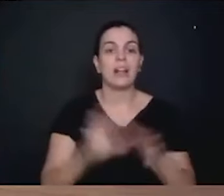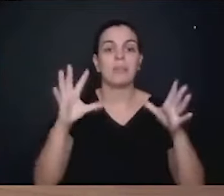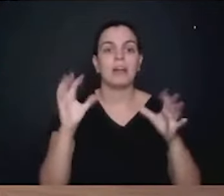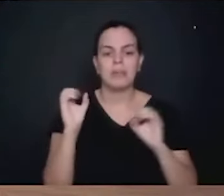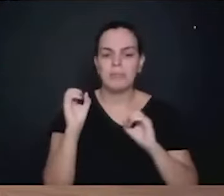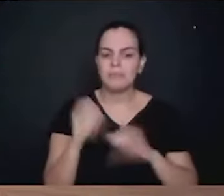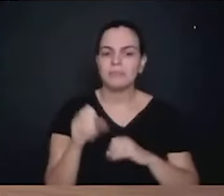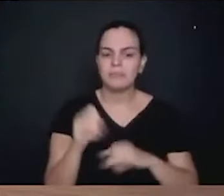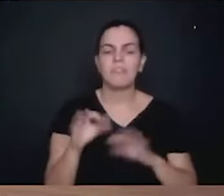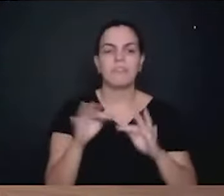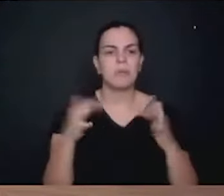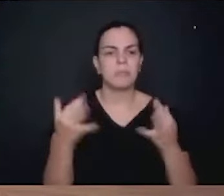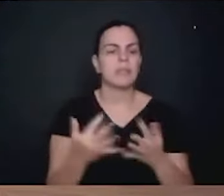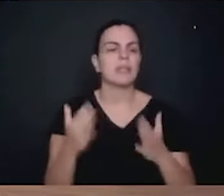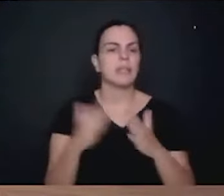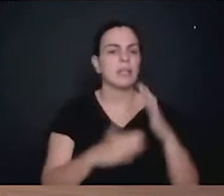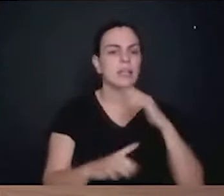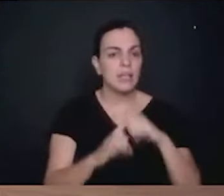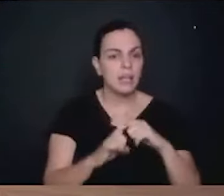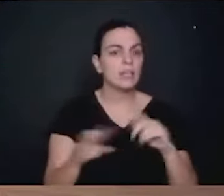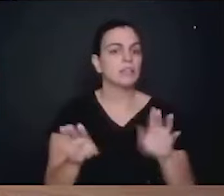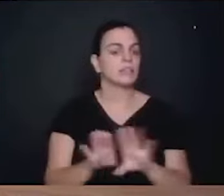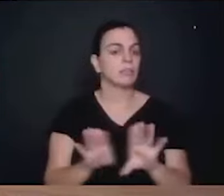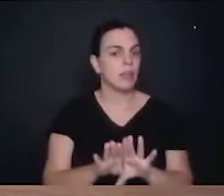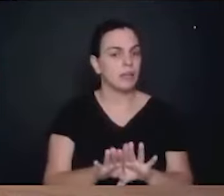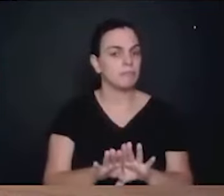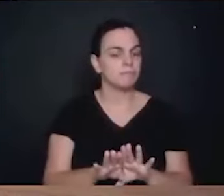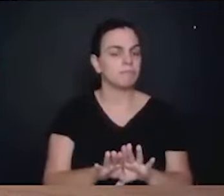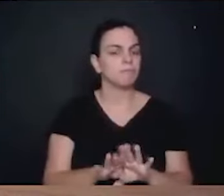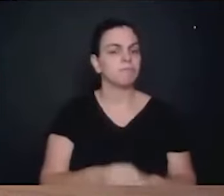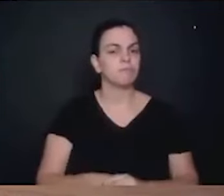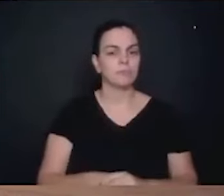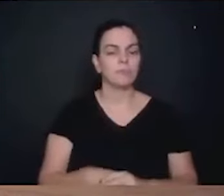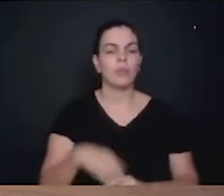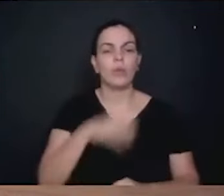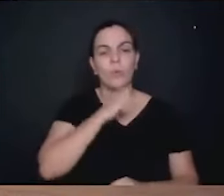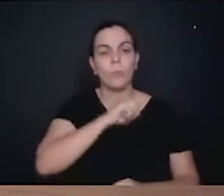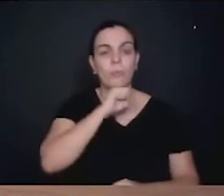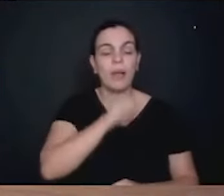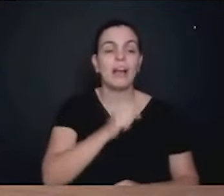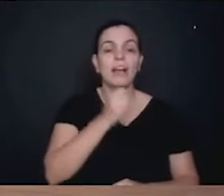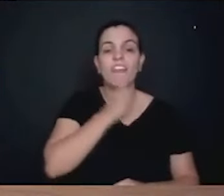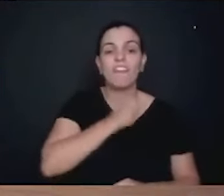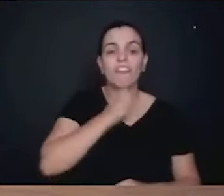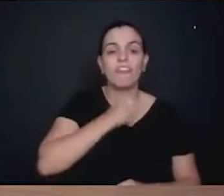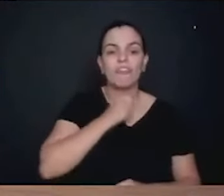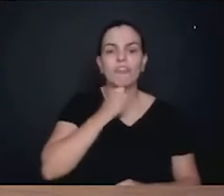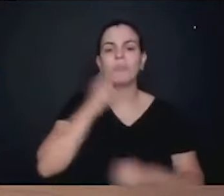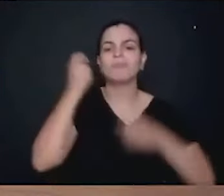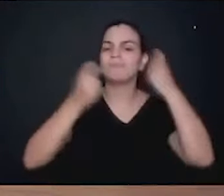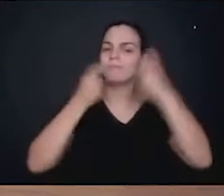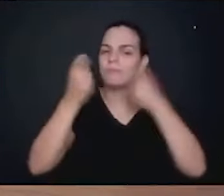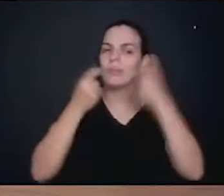das igrejas. Então, isso está sendo discutido, os pais, os avós estão preocupados, foram para as ruas, nós andamos ali